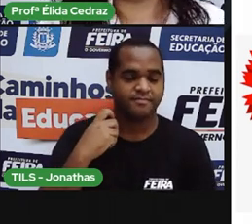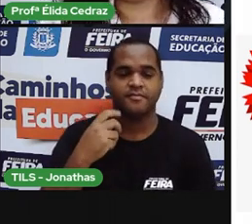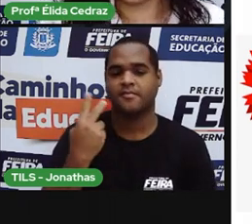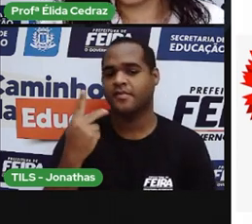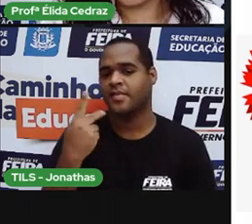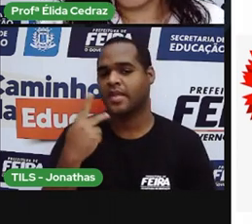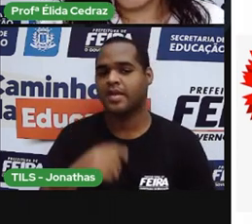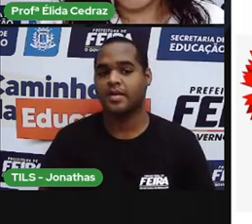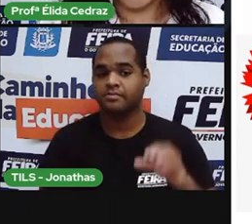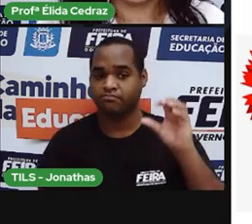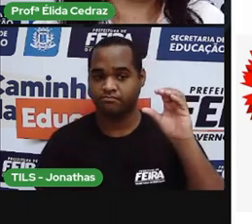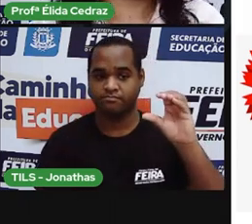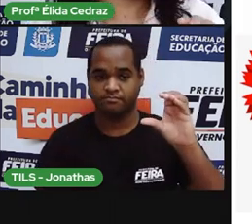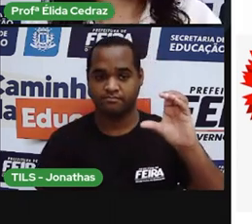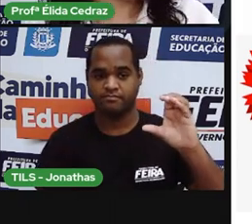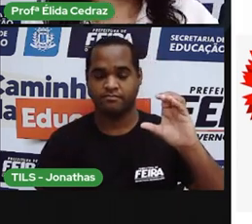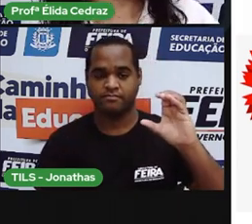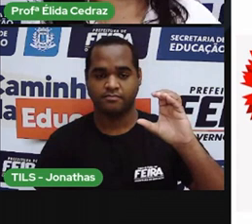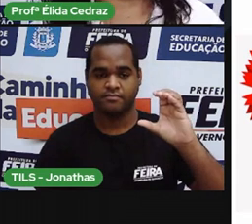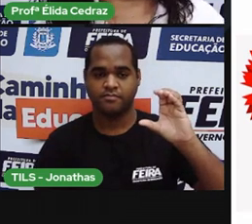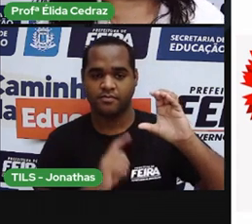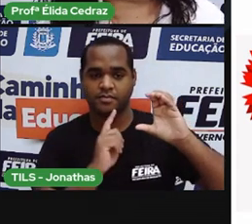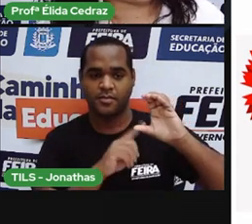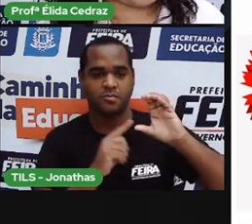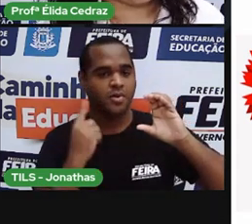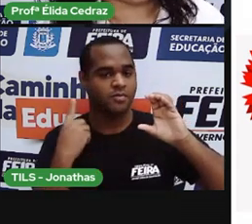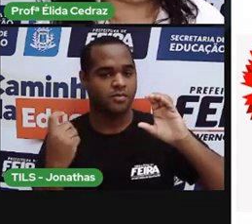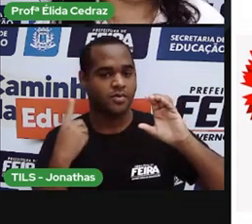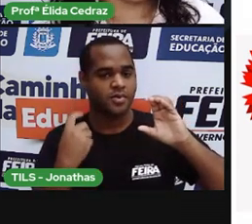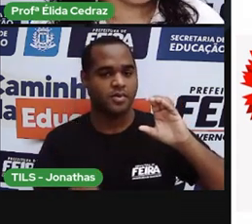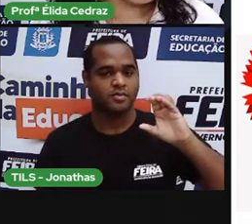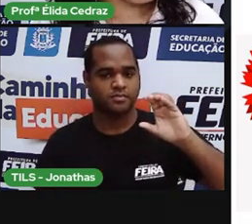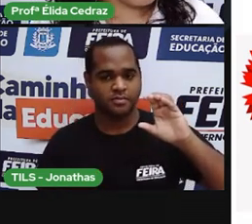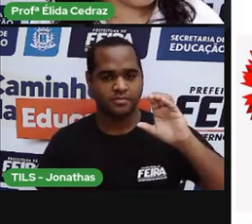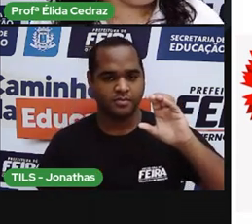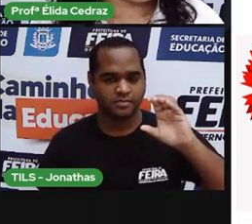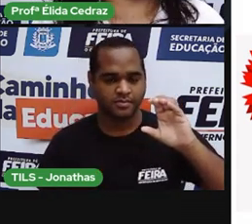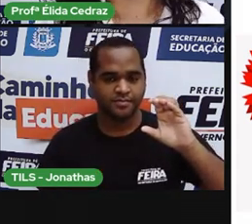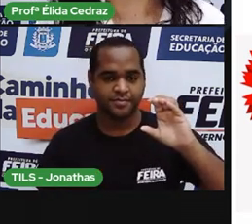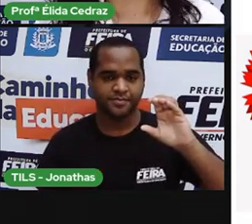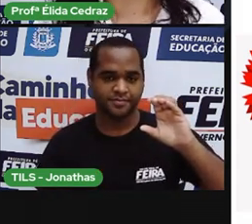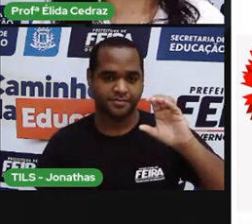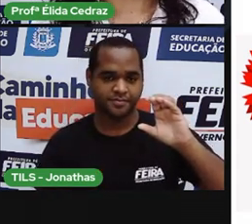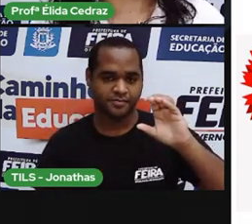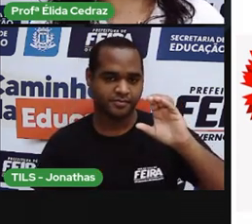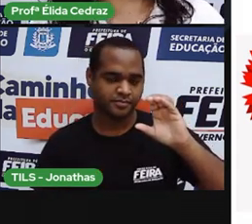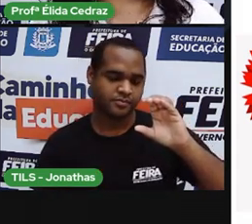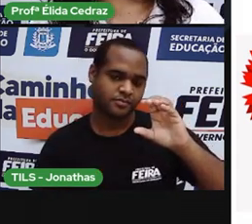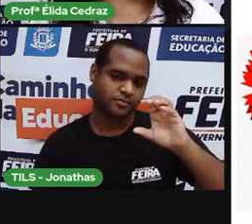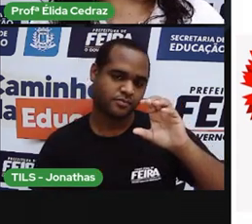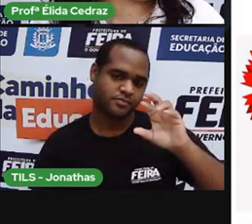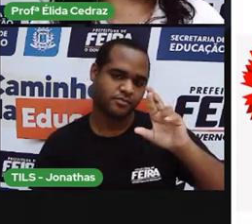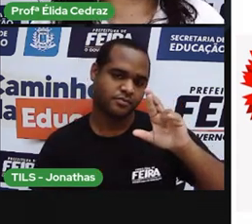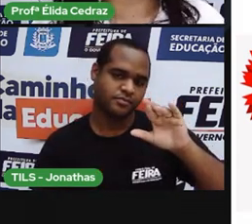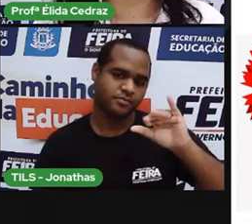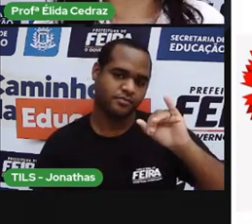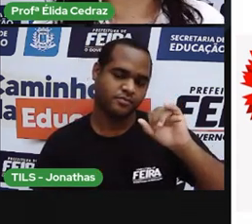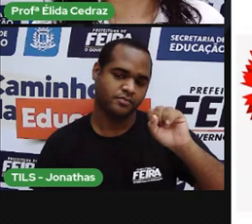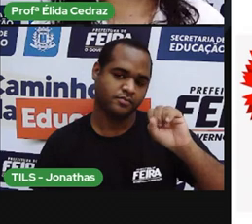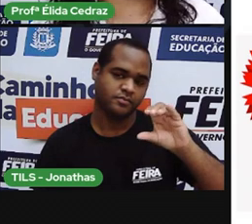que tem o mesmo som do nosso cravo. Olha as palavras.